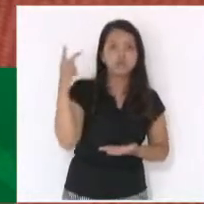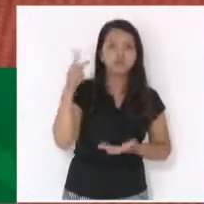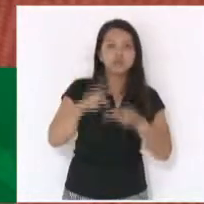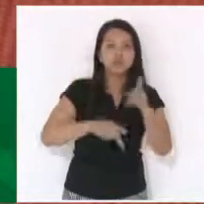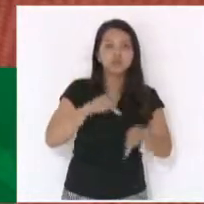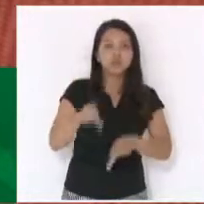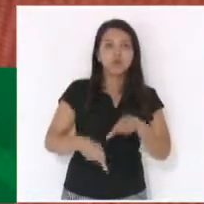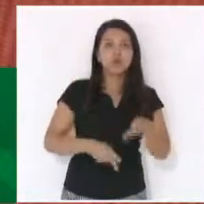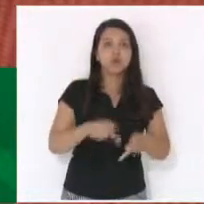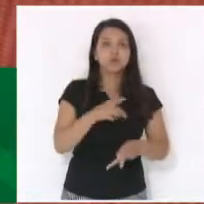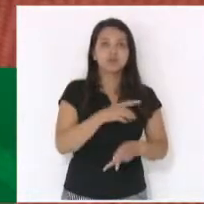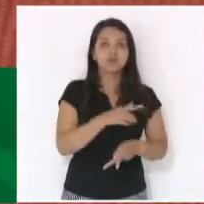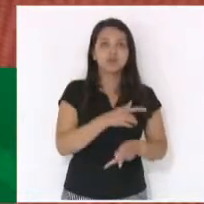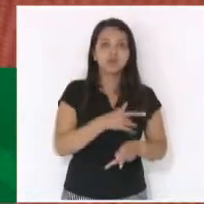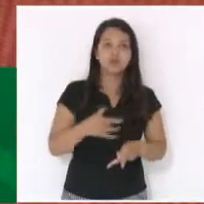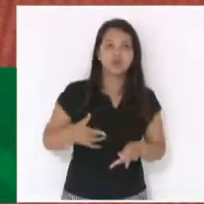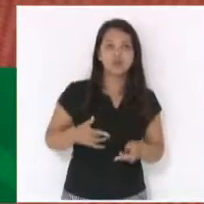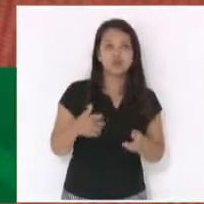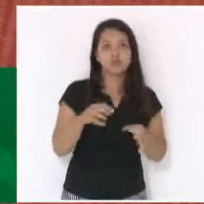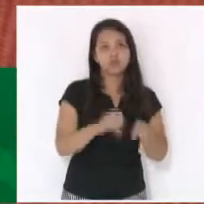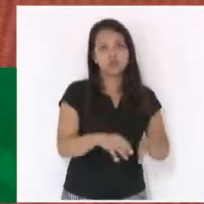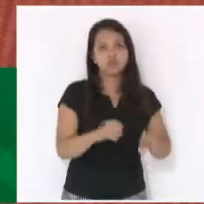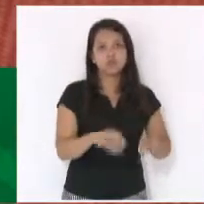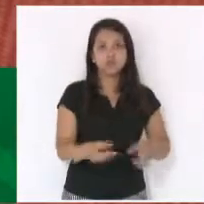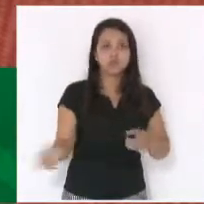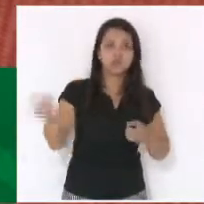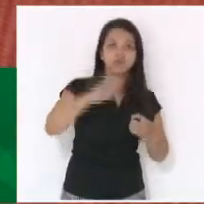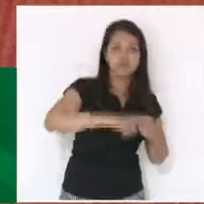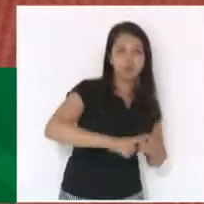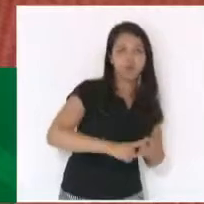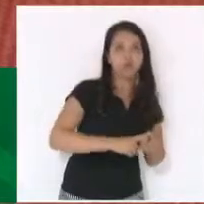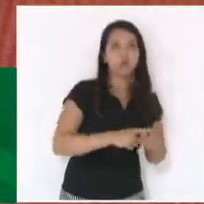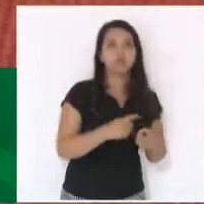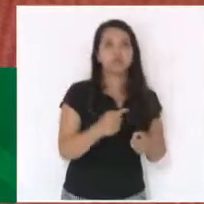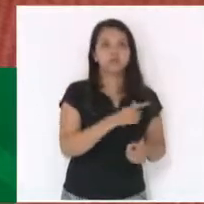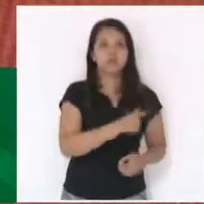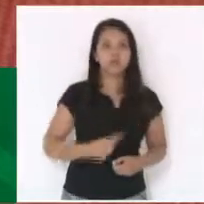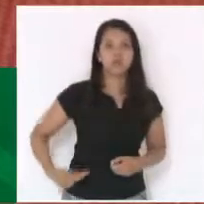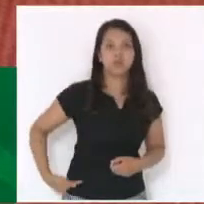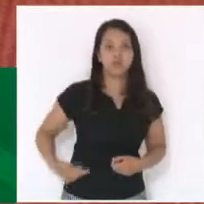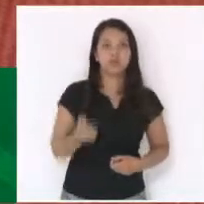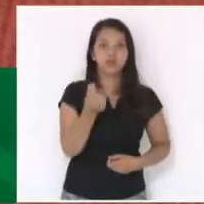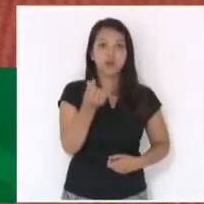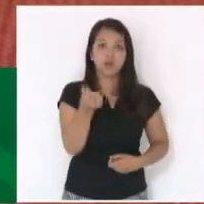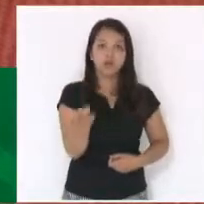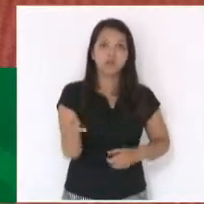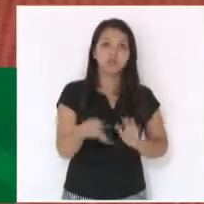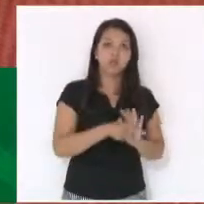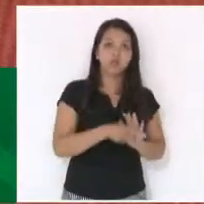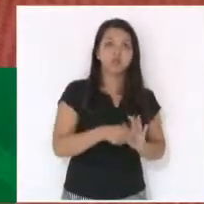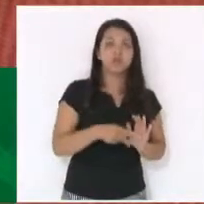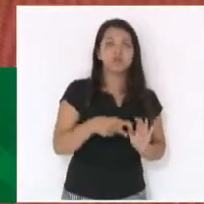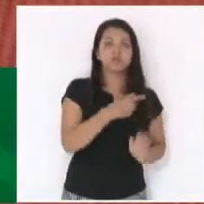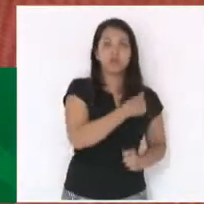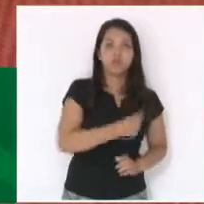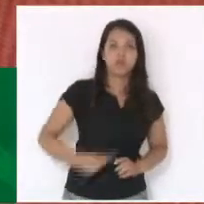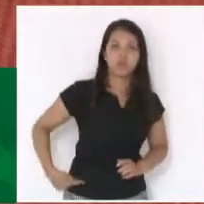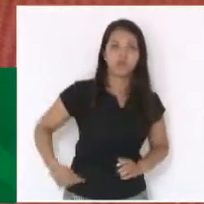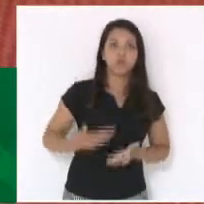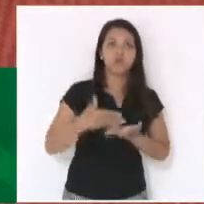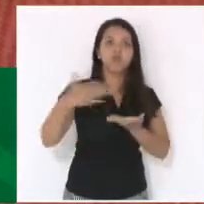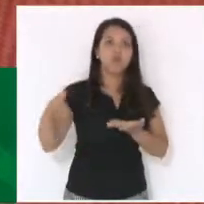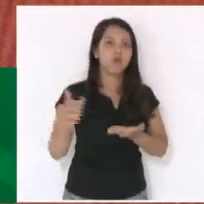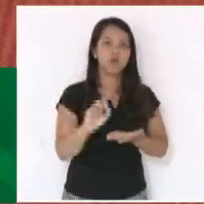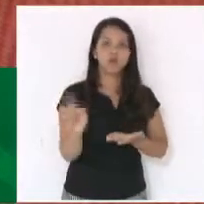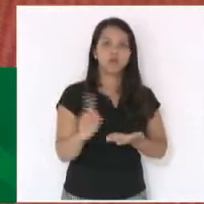saúde do bem-estar Social que volta para o governo Então são gasto do governo não gasto fora do